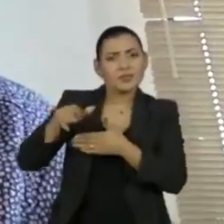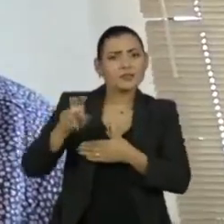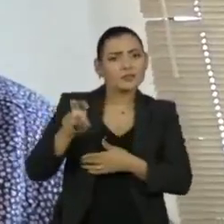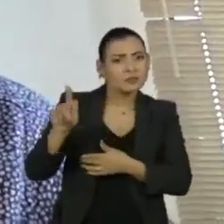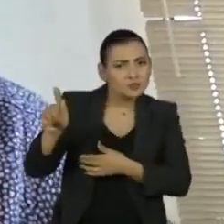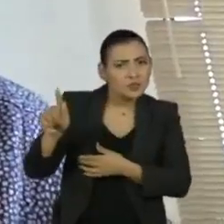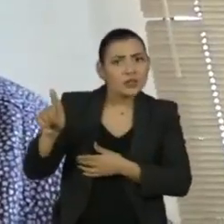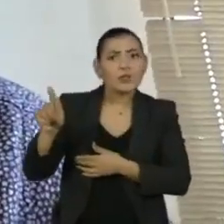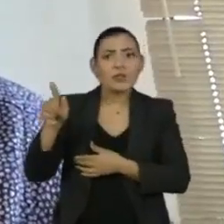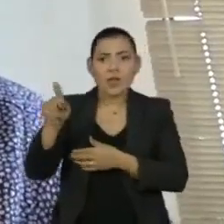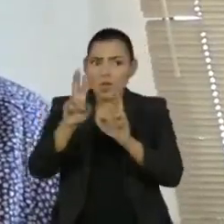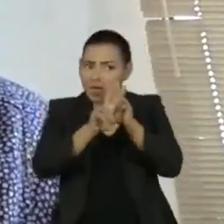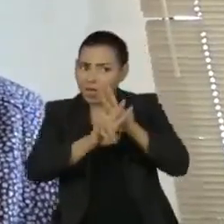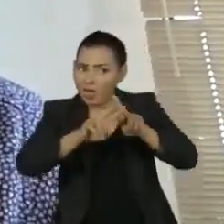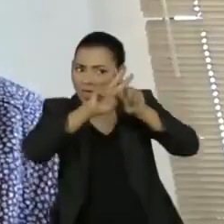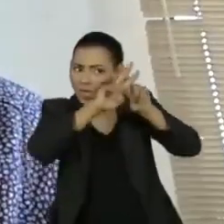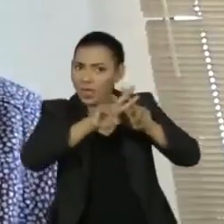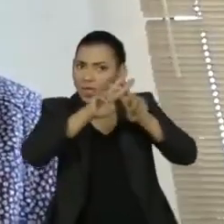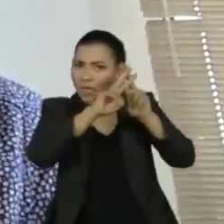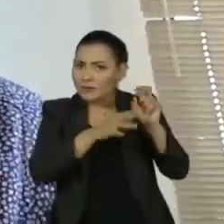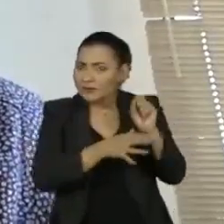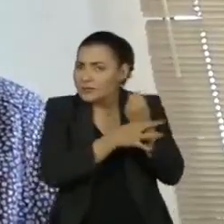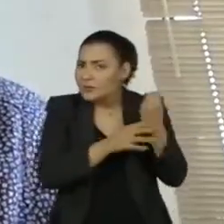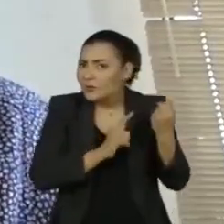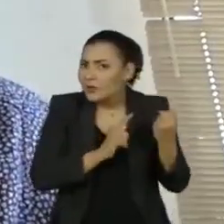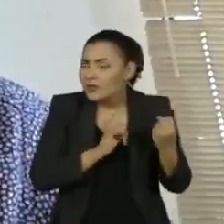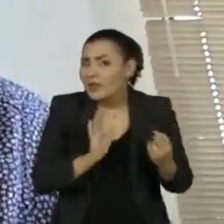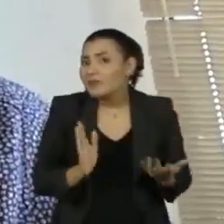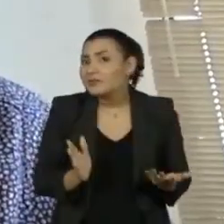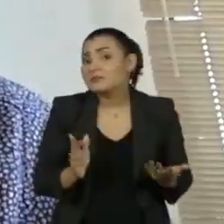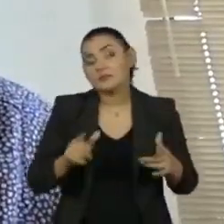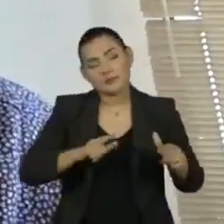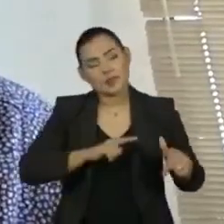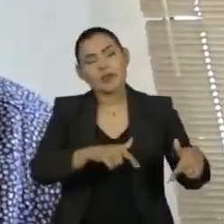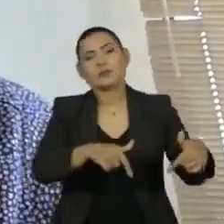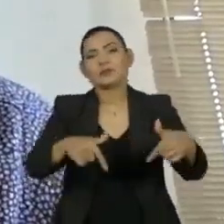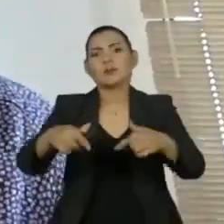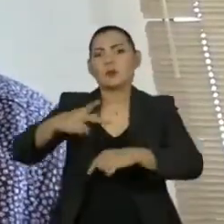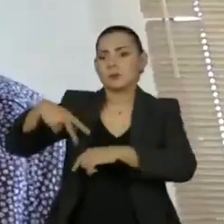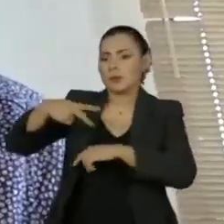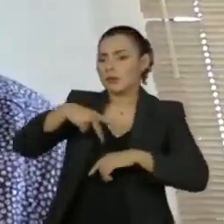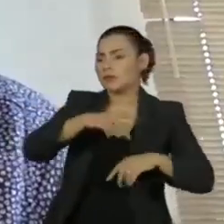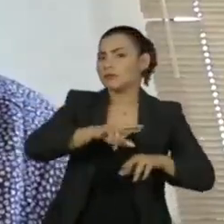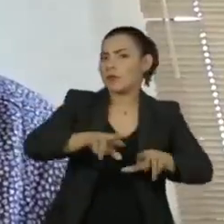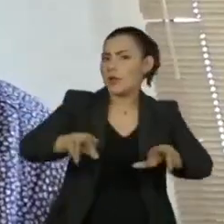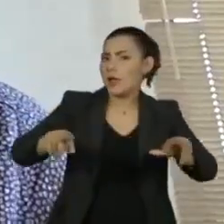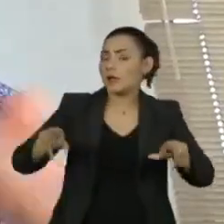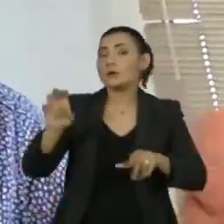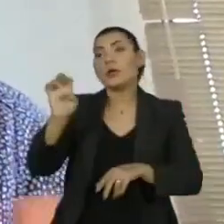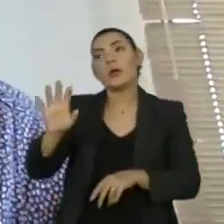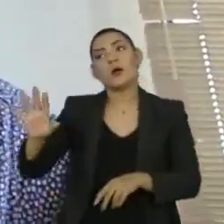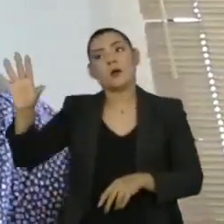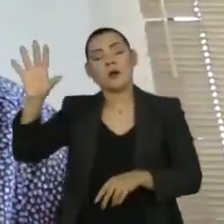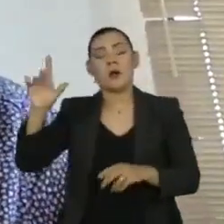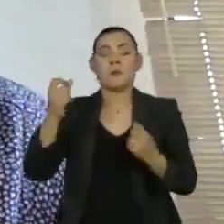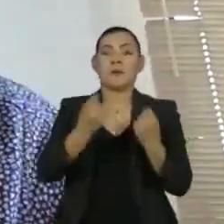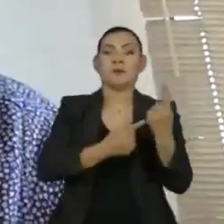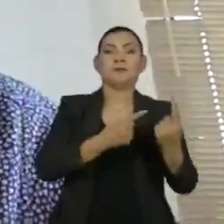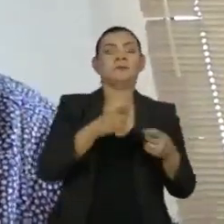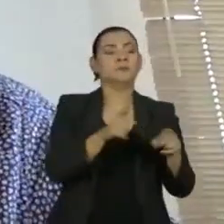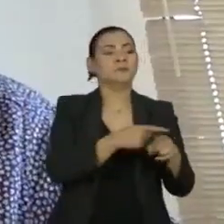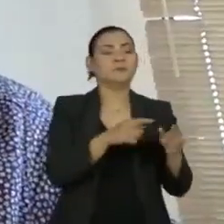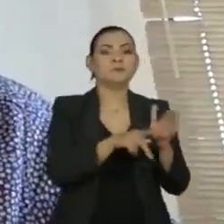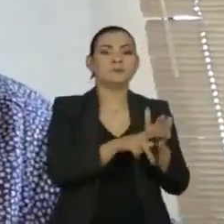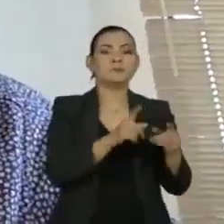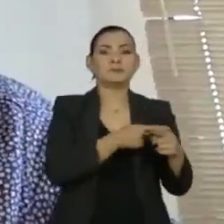rede estarão fazendo com a mínima segurança? Existem várias iniciativas de vários países, alguns europeus, outros